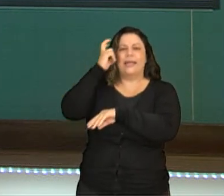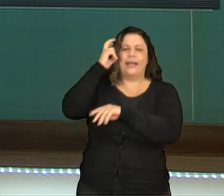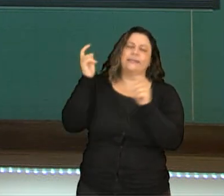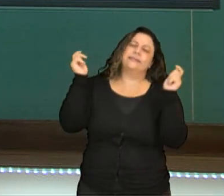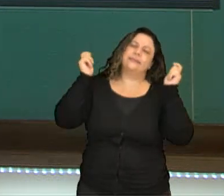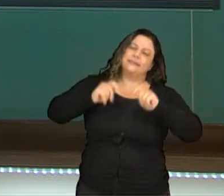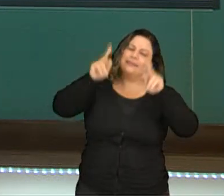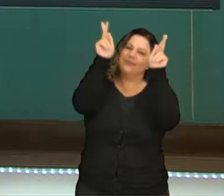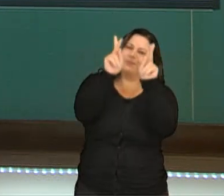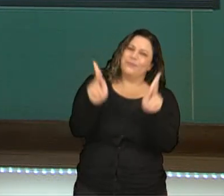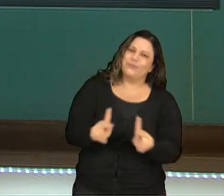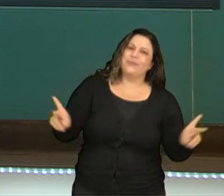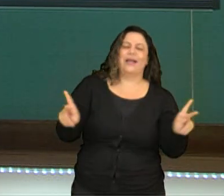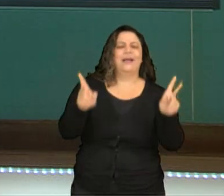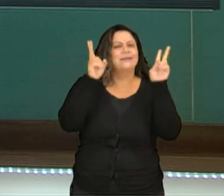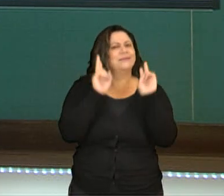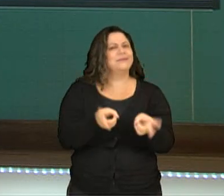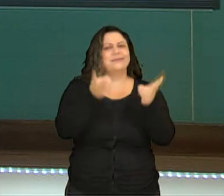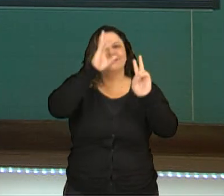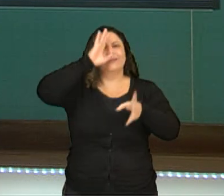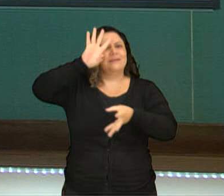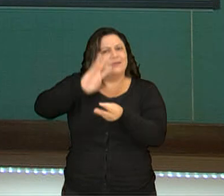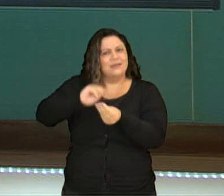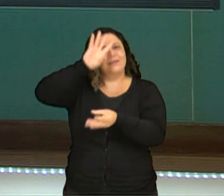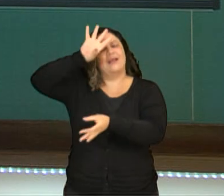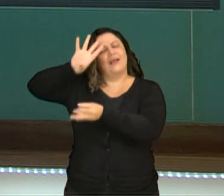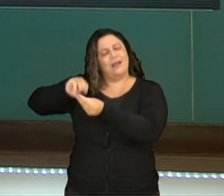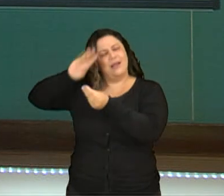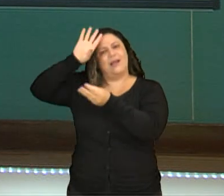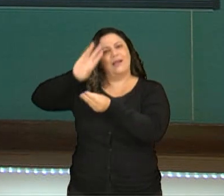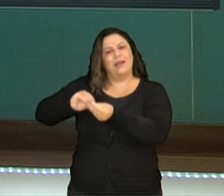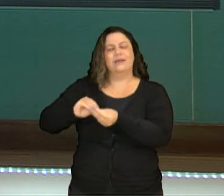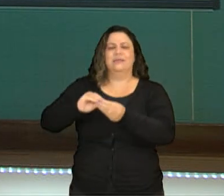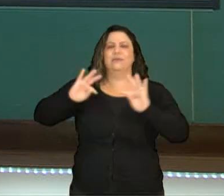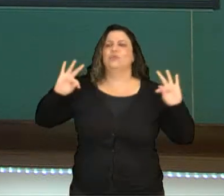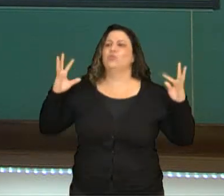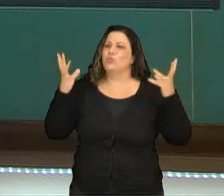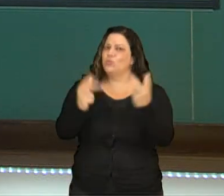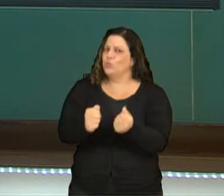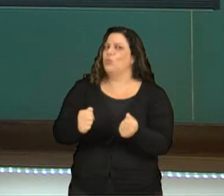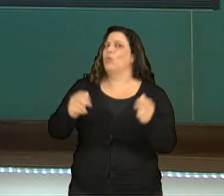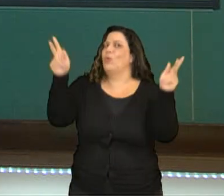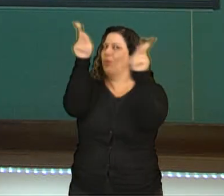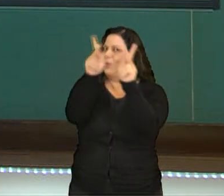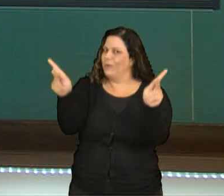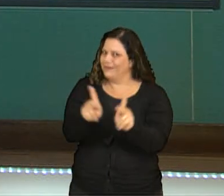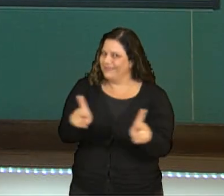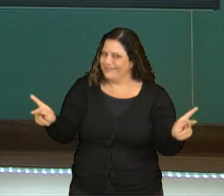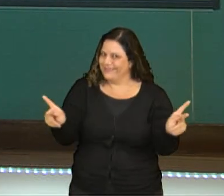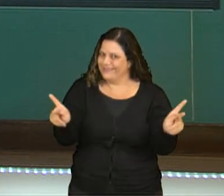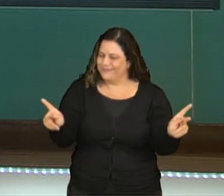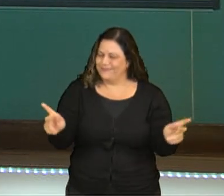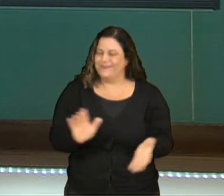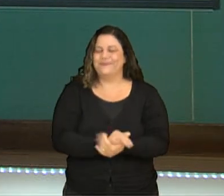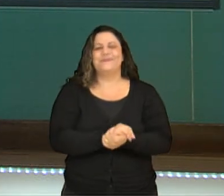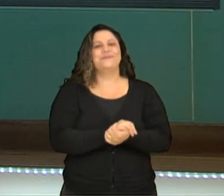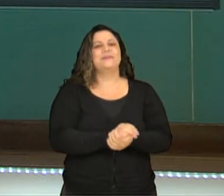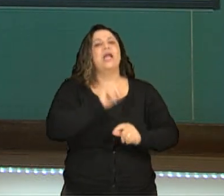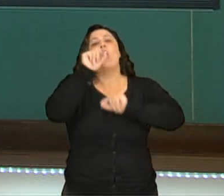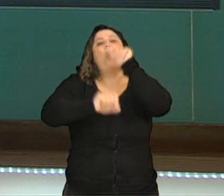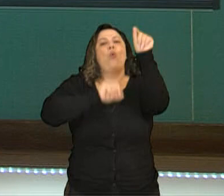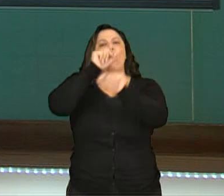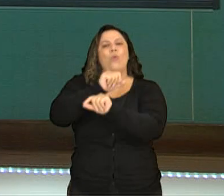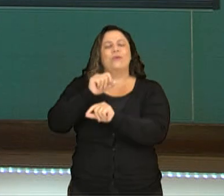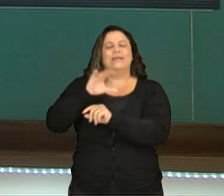procure sempre tentar resolver os seus conflitos, levando todos ao seu redor a paz. O que